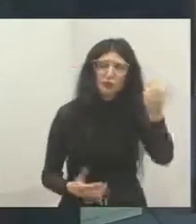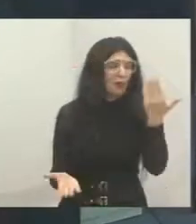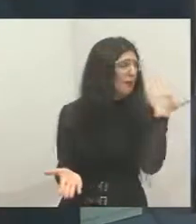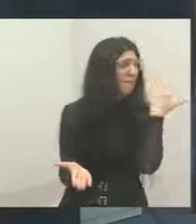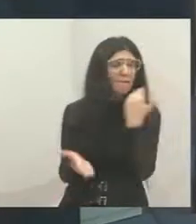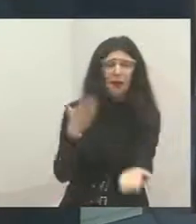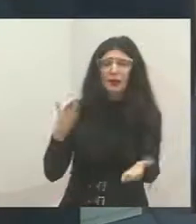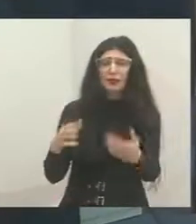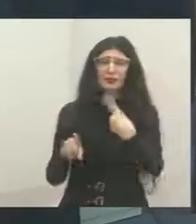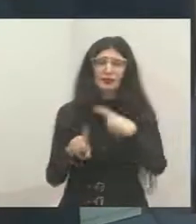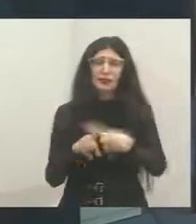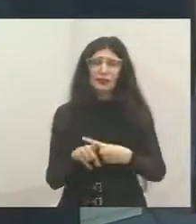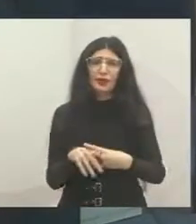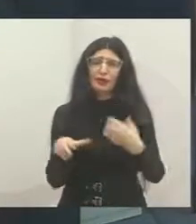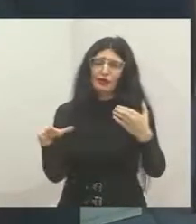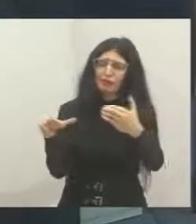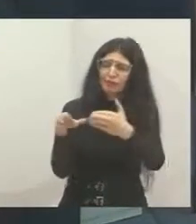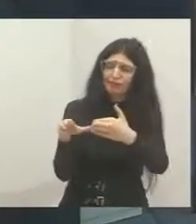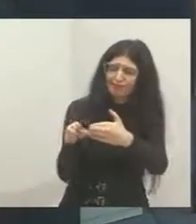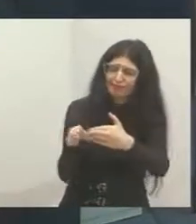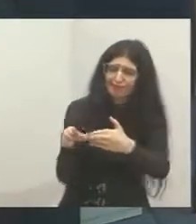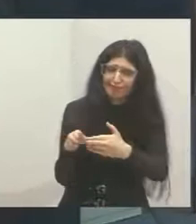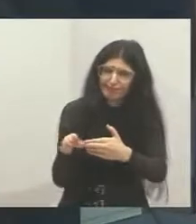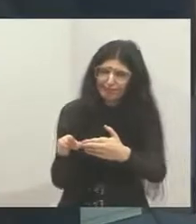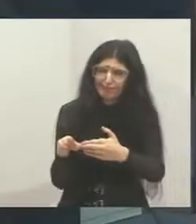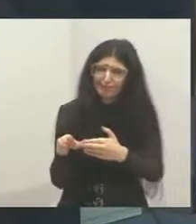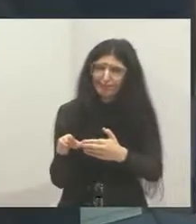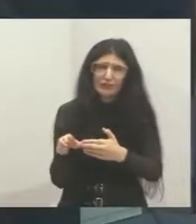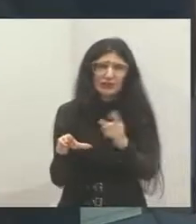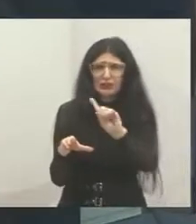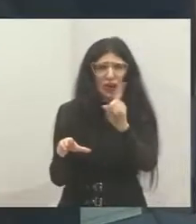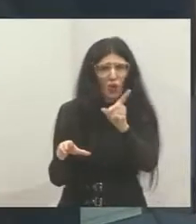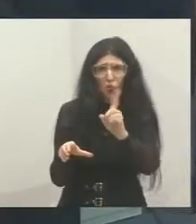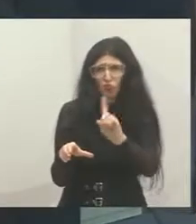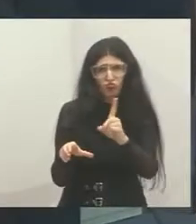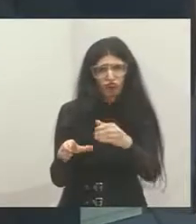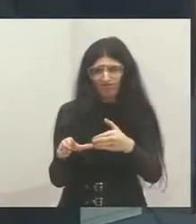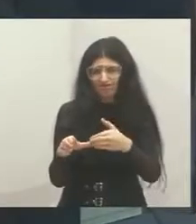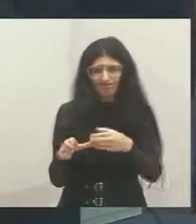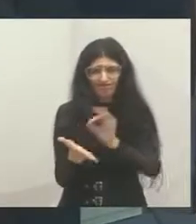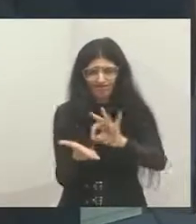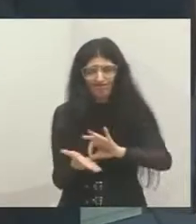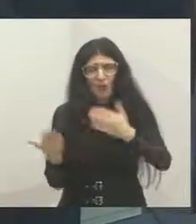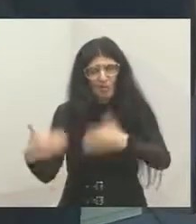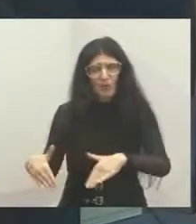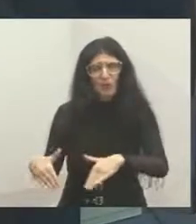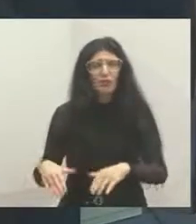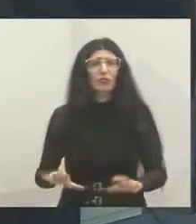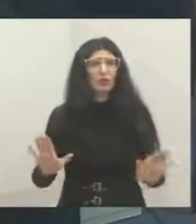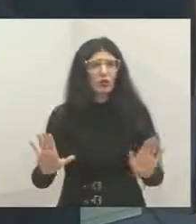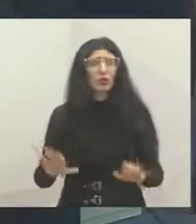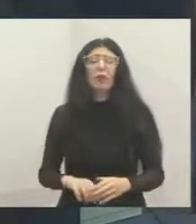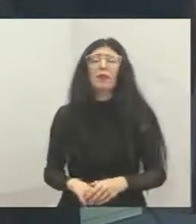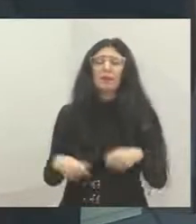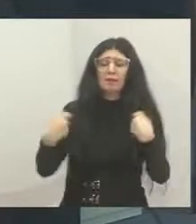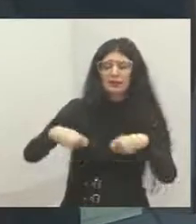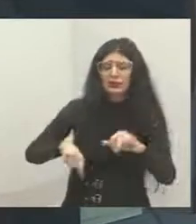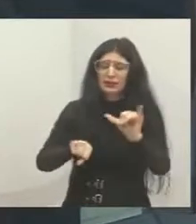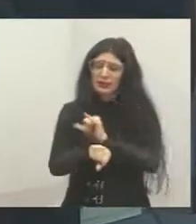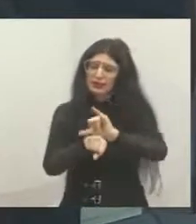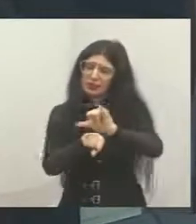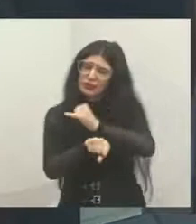é interessante a contratação de serviços de e-mail, que daí é para não abrir concurso.